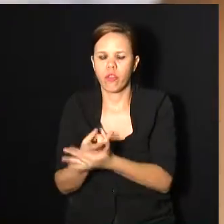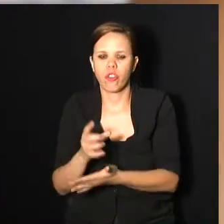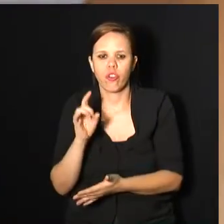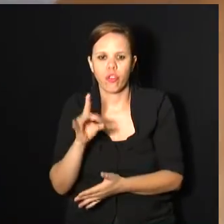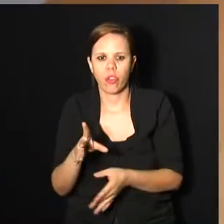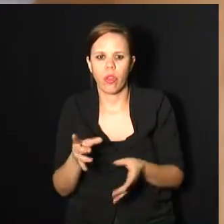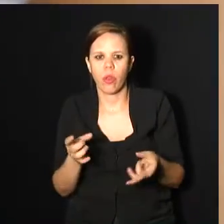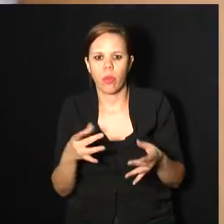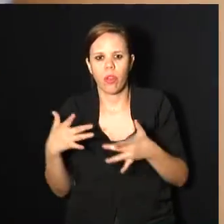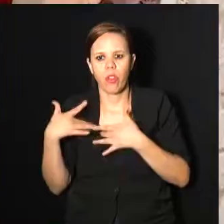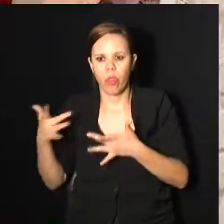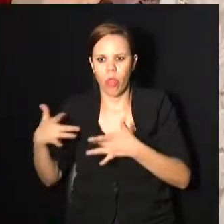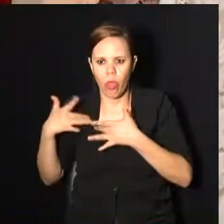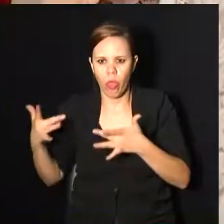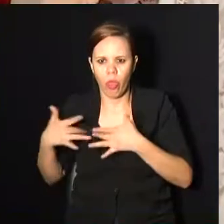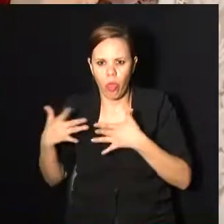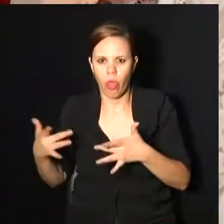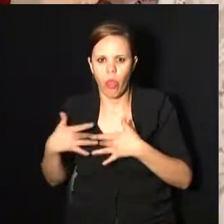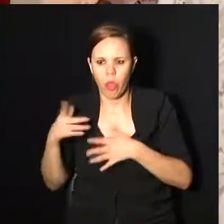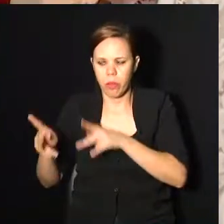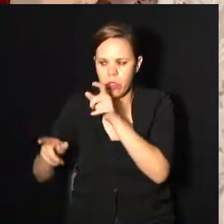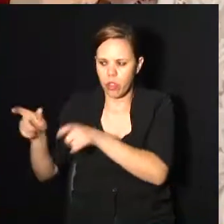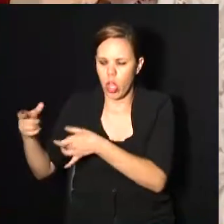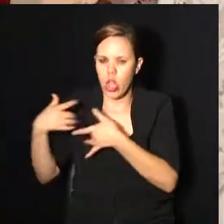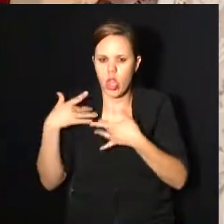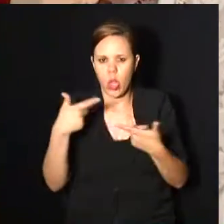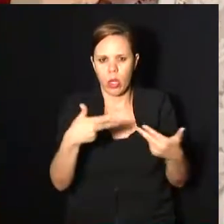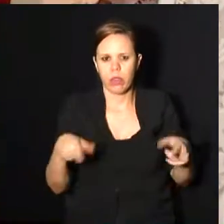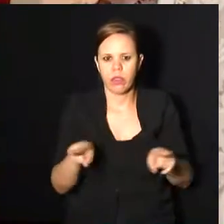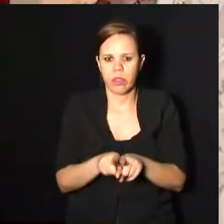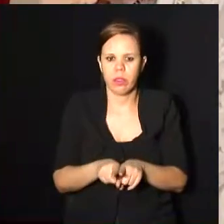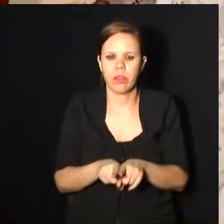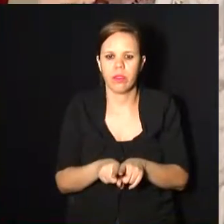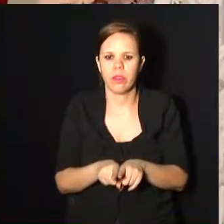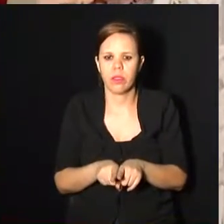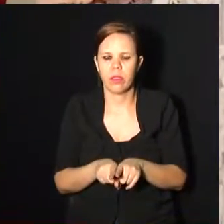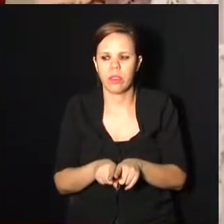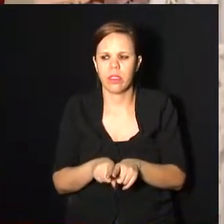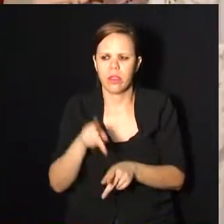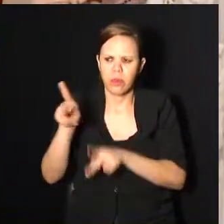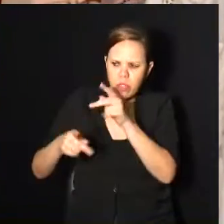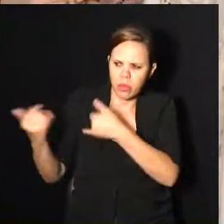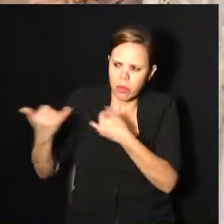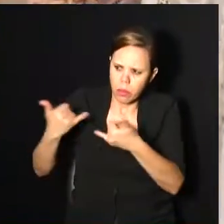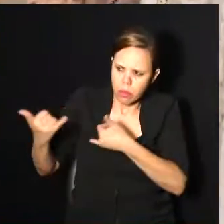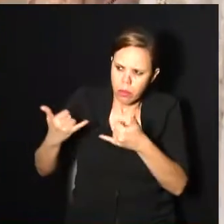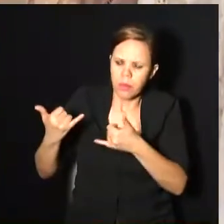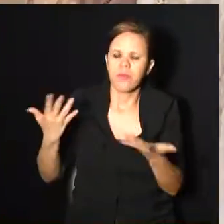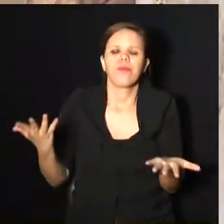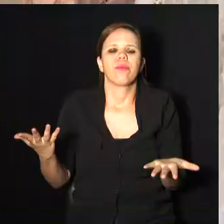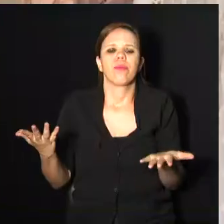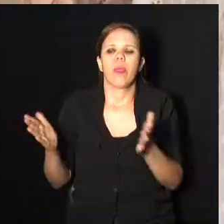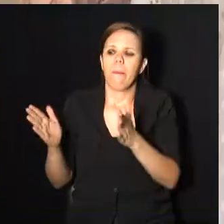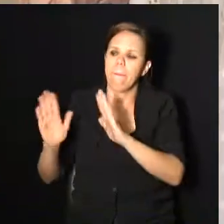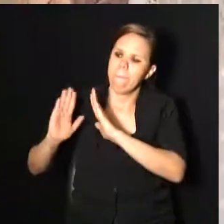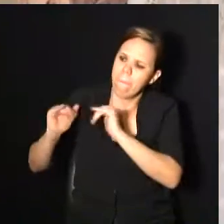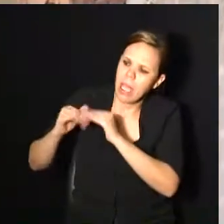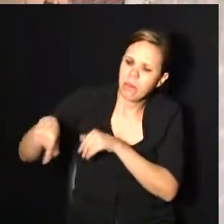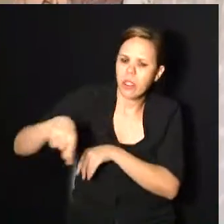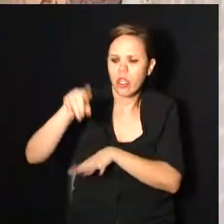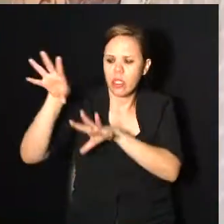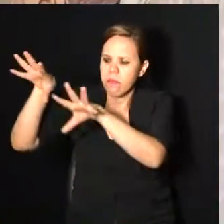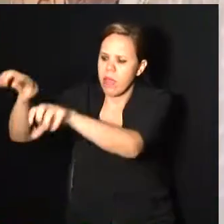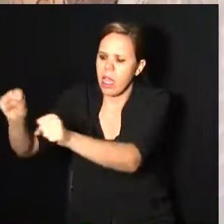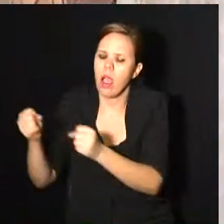por meio de doações. A demanda de pedido para resgatar é muito maior do que em adotar, né?